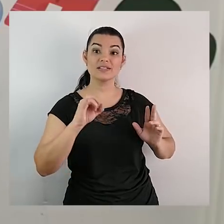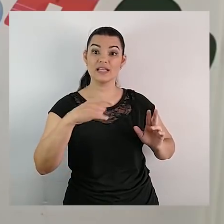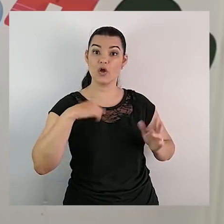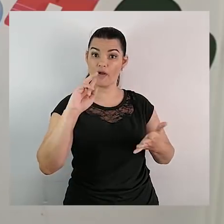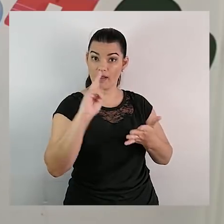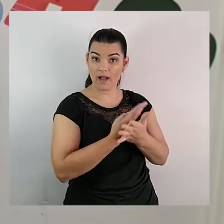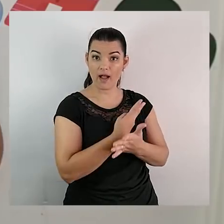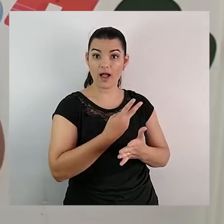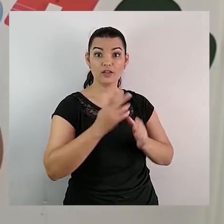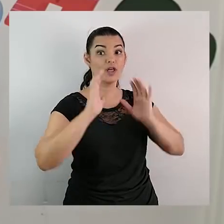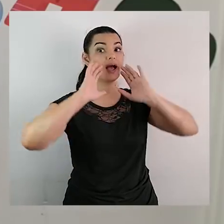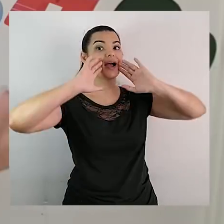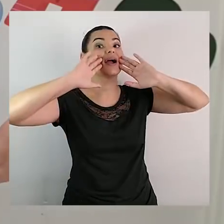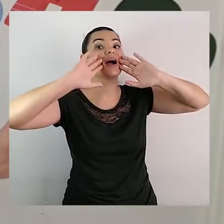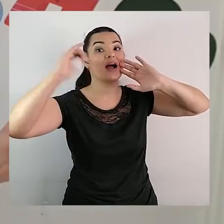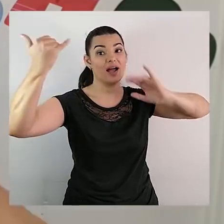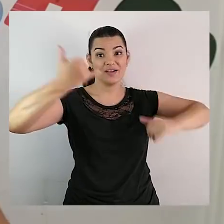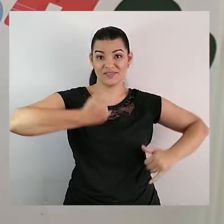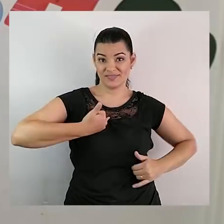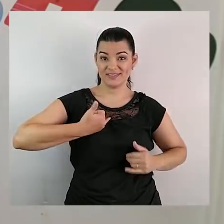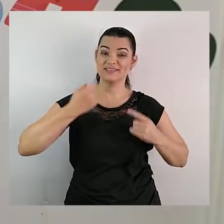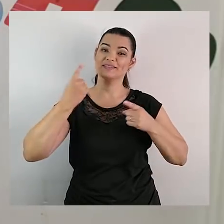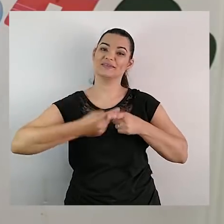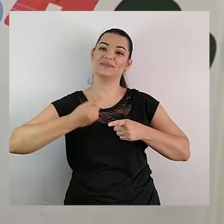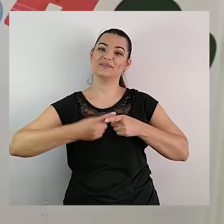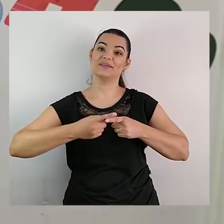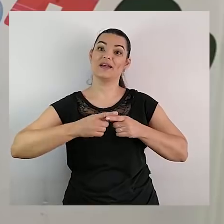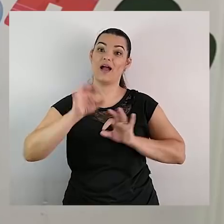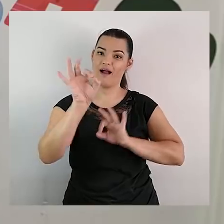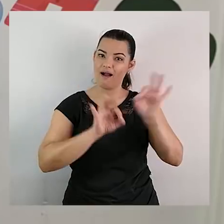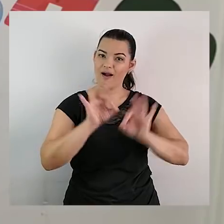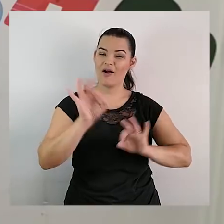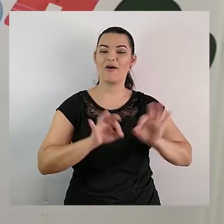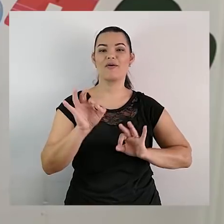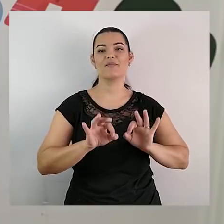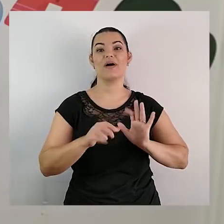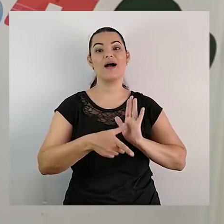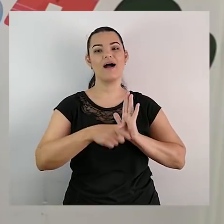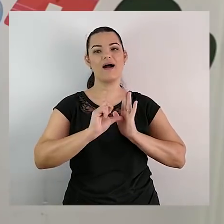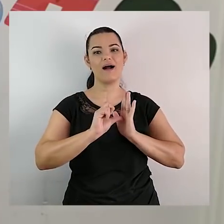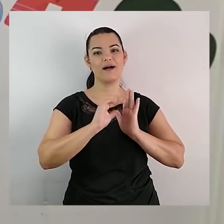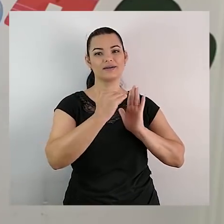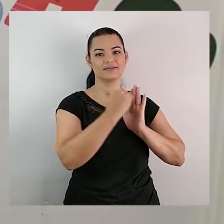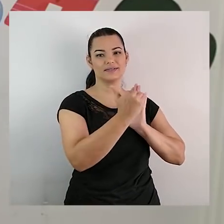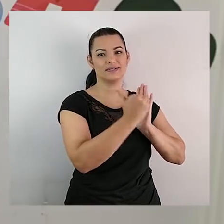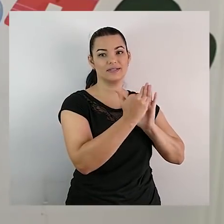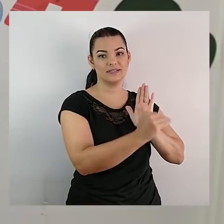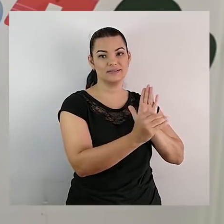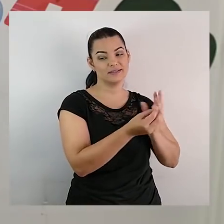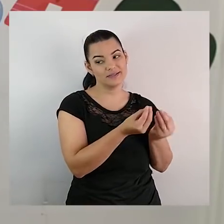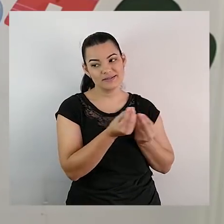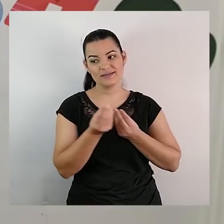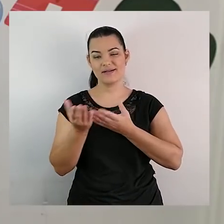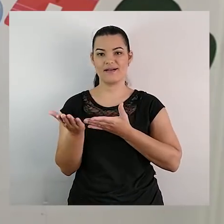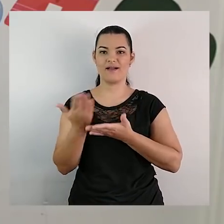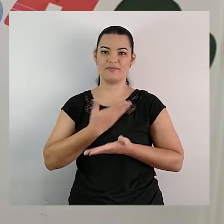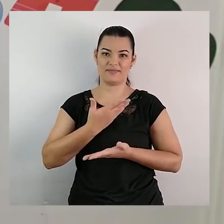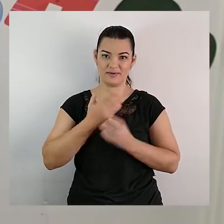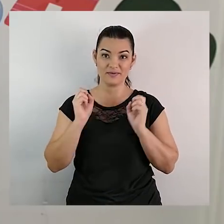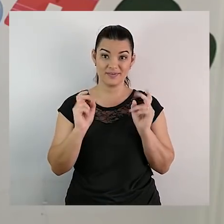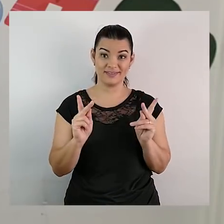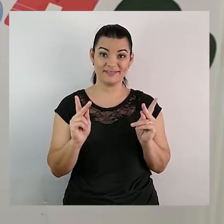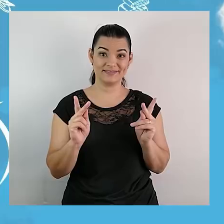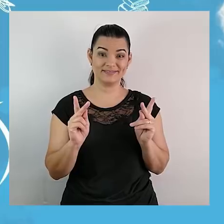eu fiz alguma coisa errada, já gritem daí, porque eu preciso corrigir isso antes de entregar a lista para ela, tá